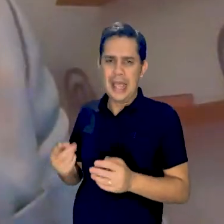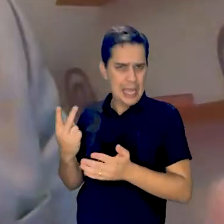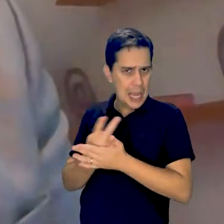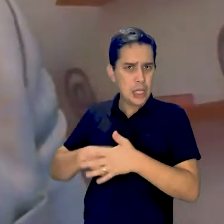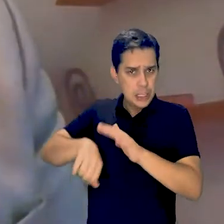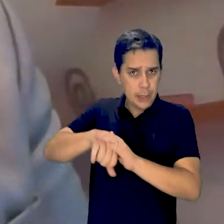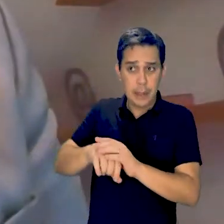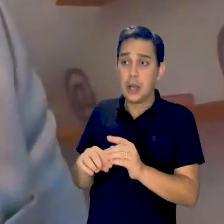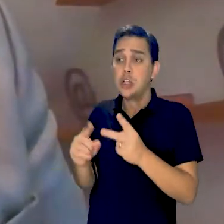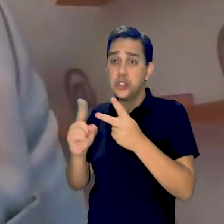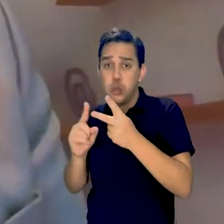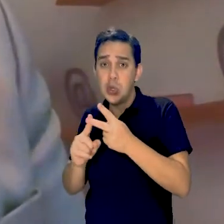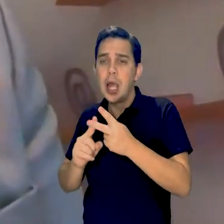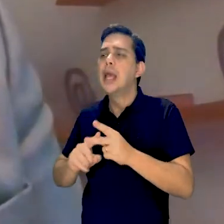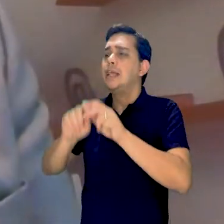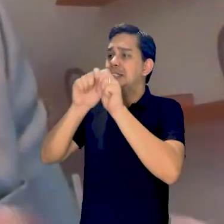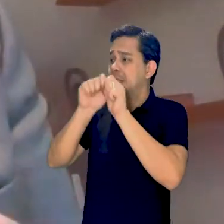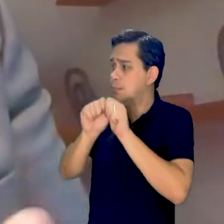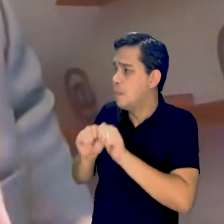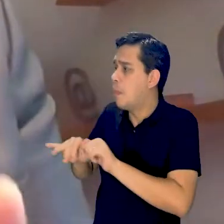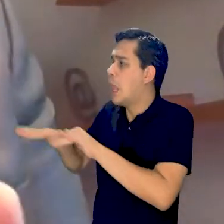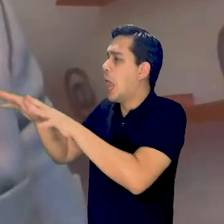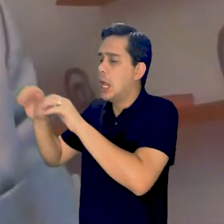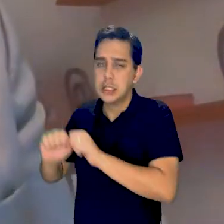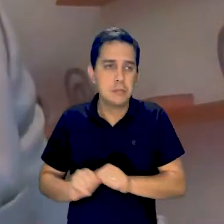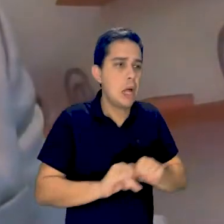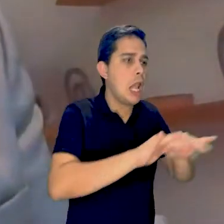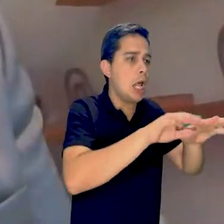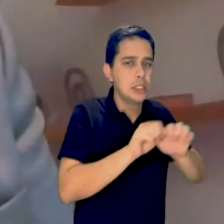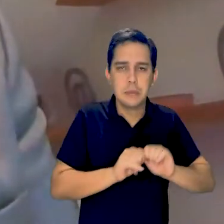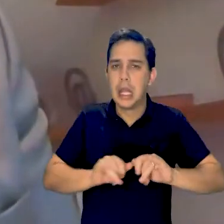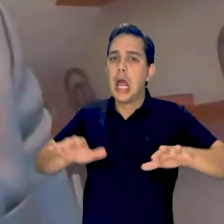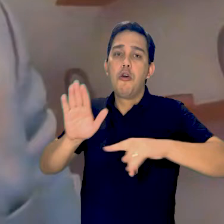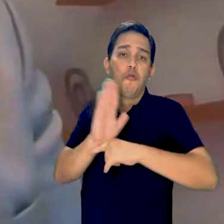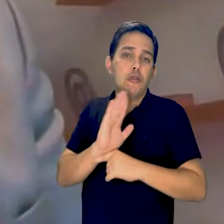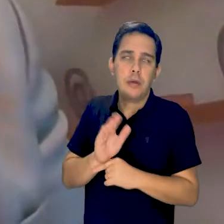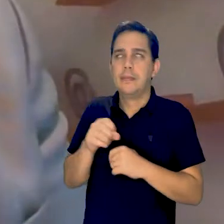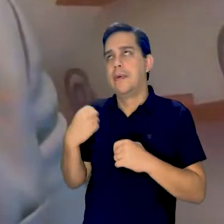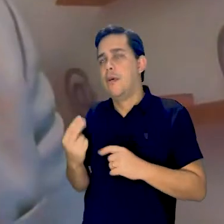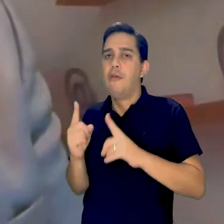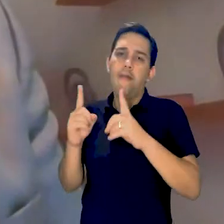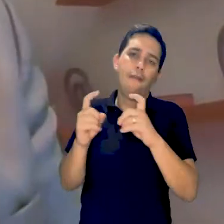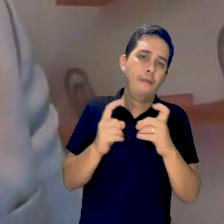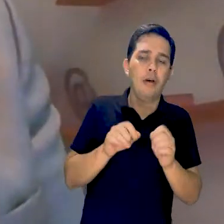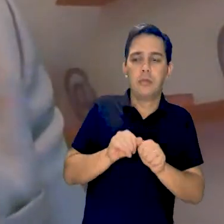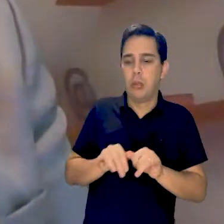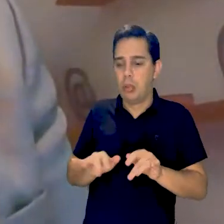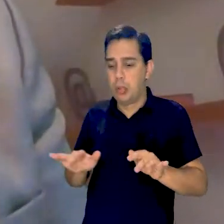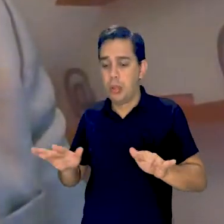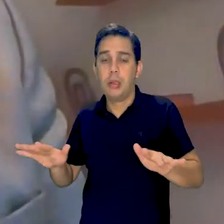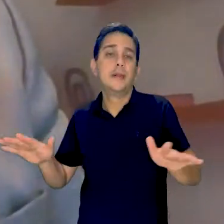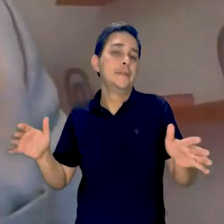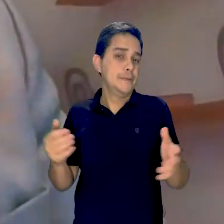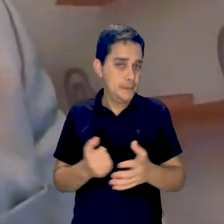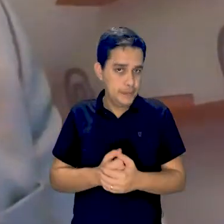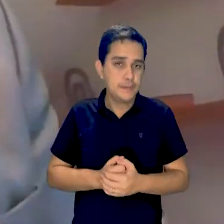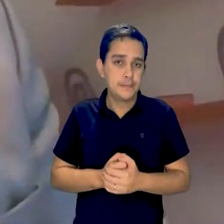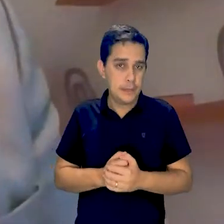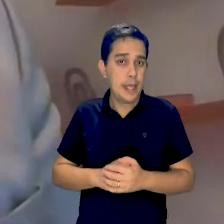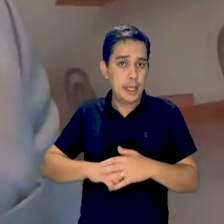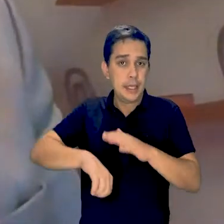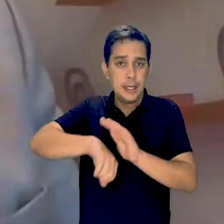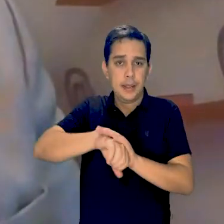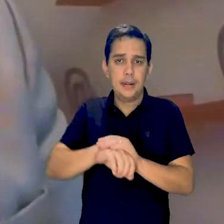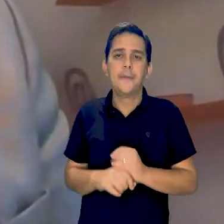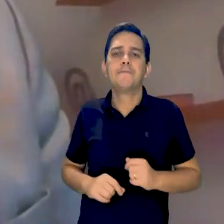né, existem vários tipos penais, eu estou sintetizando num tipo de divulgação do vídeo.